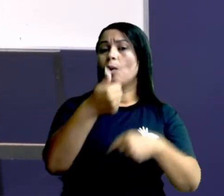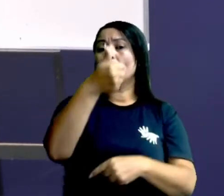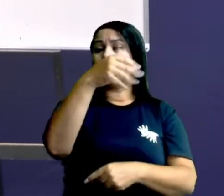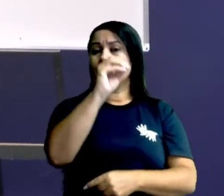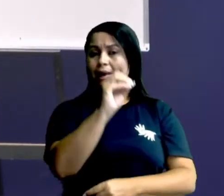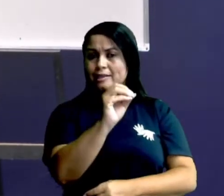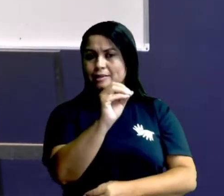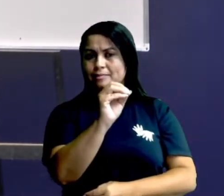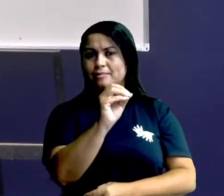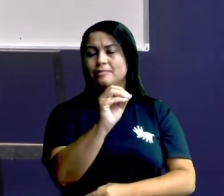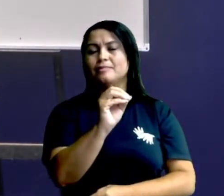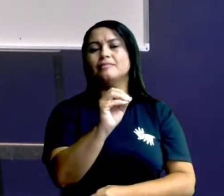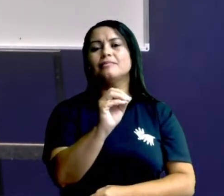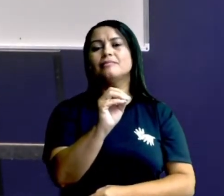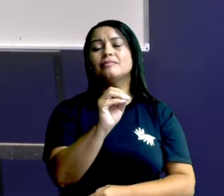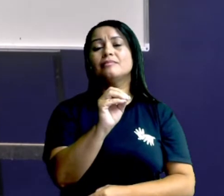10.